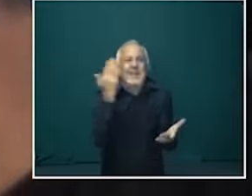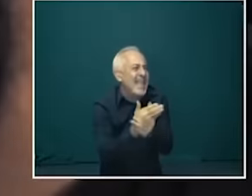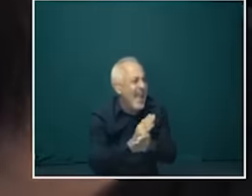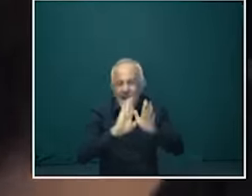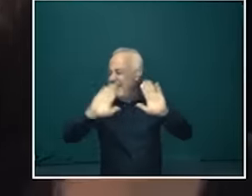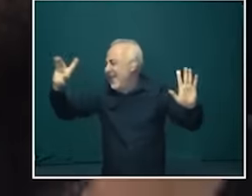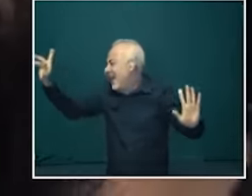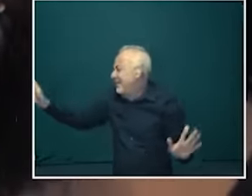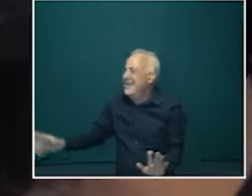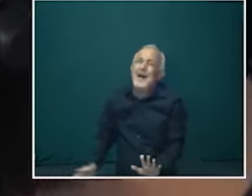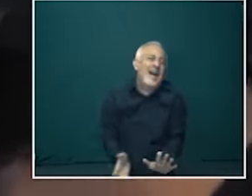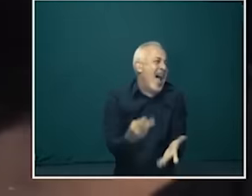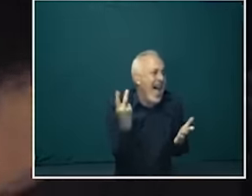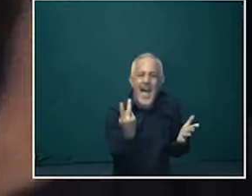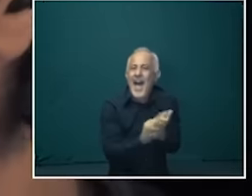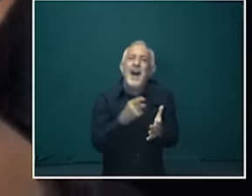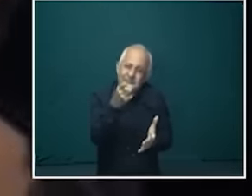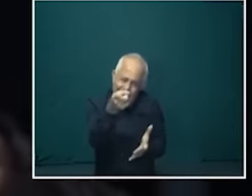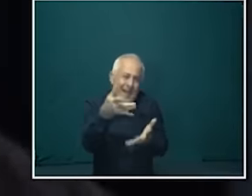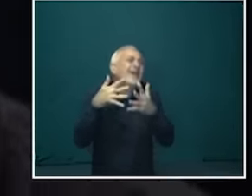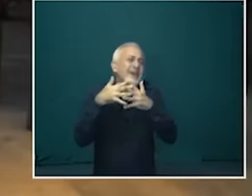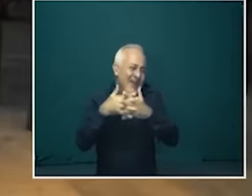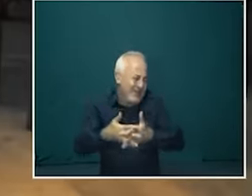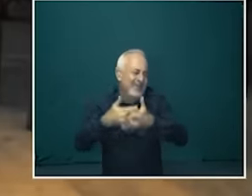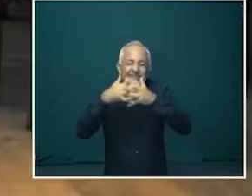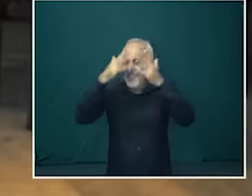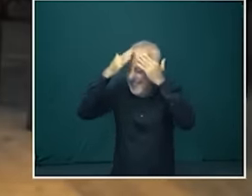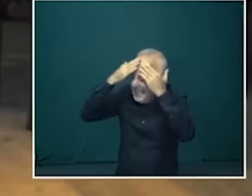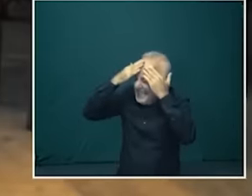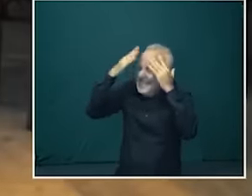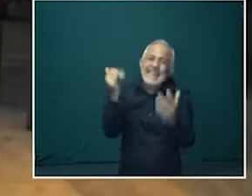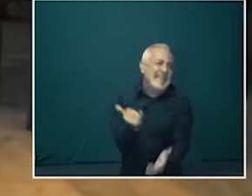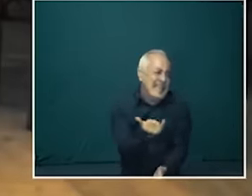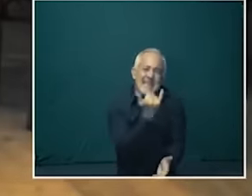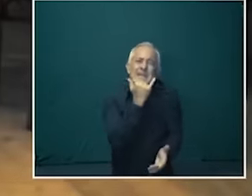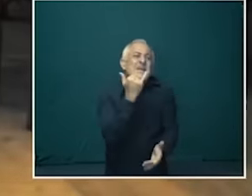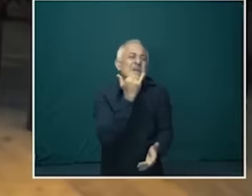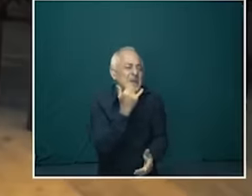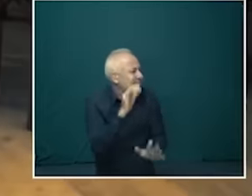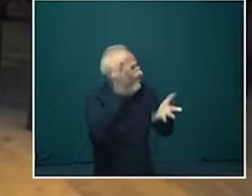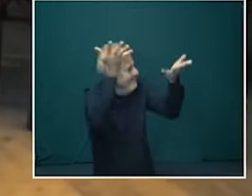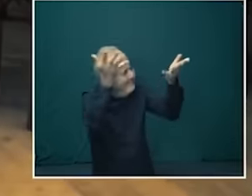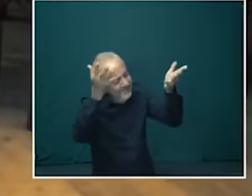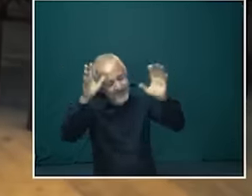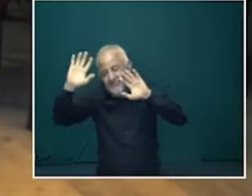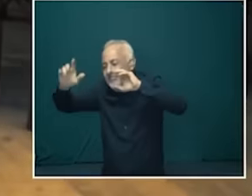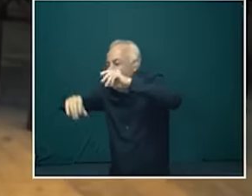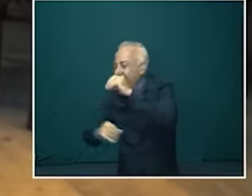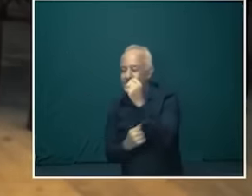tava terminando, não. Você confundiu seu coração.